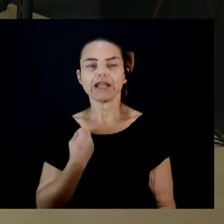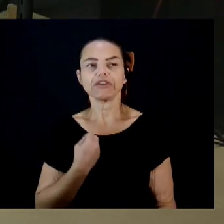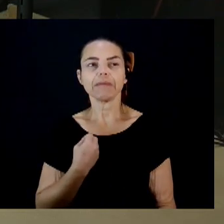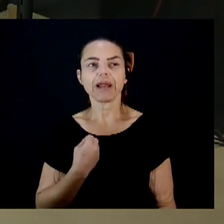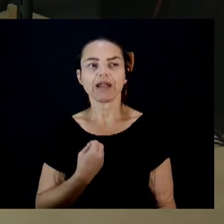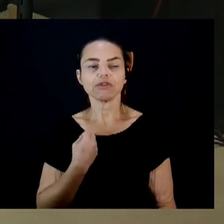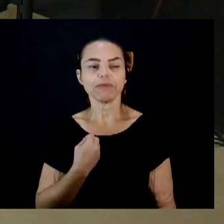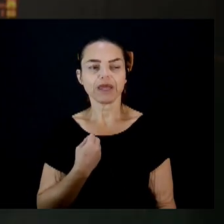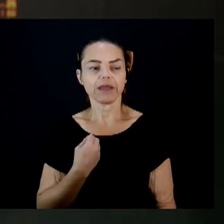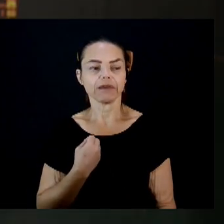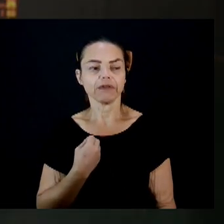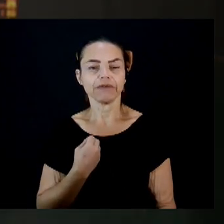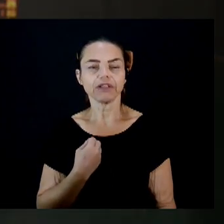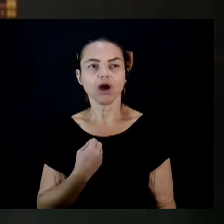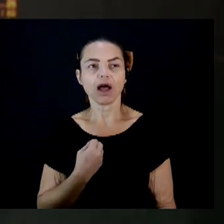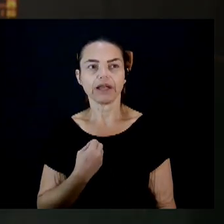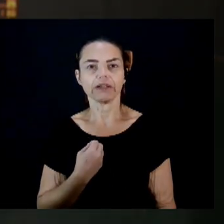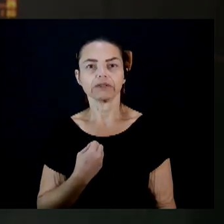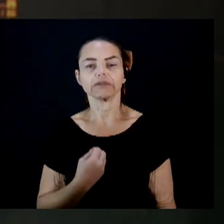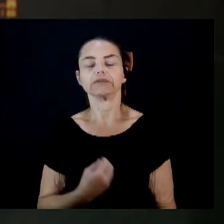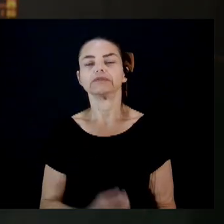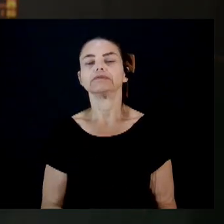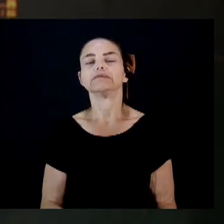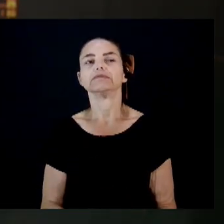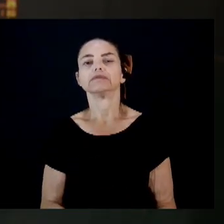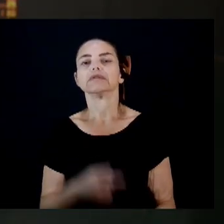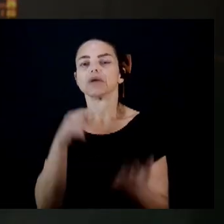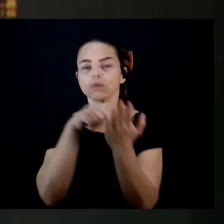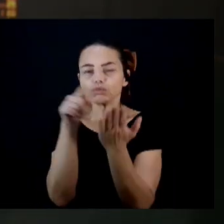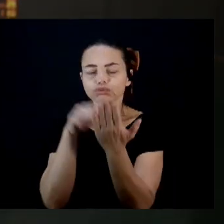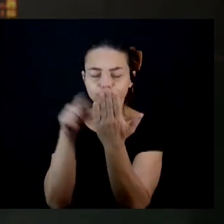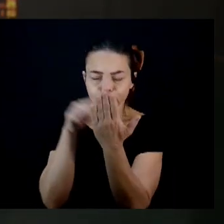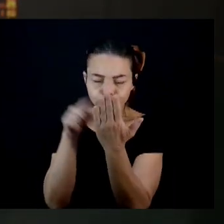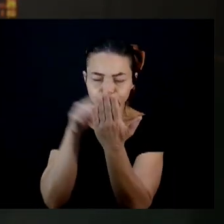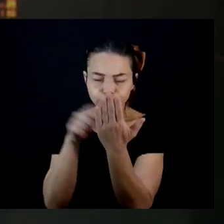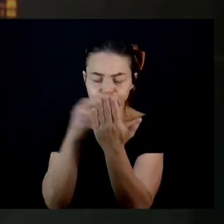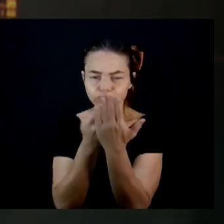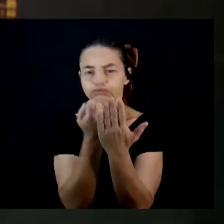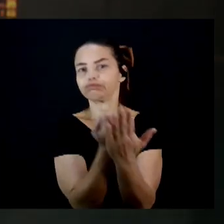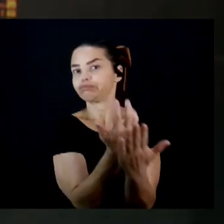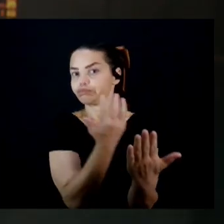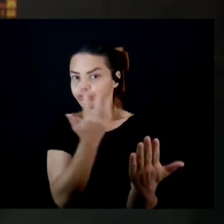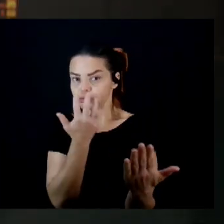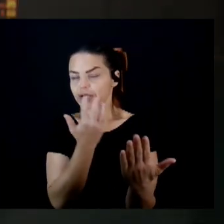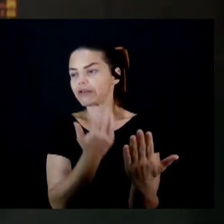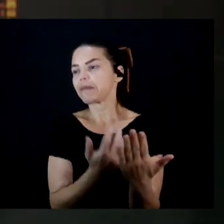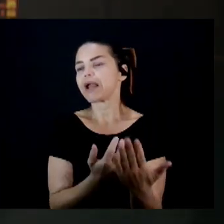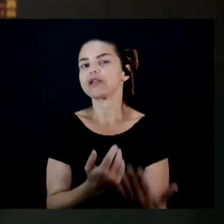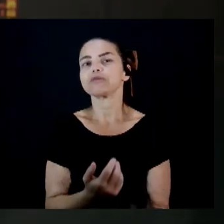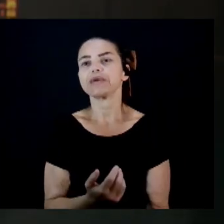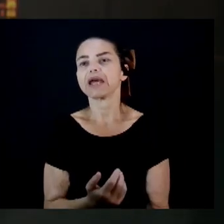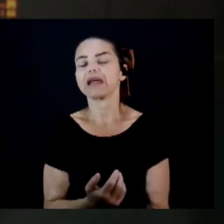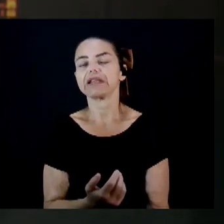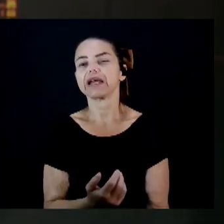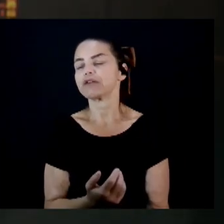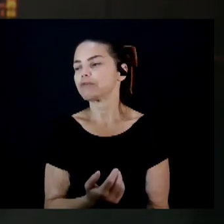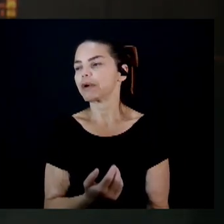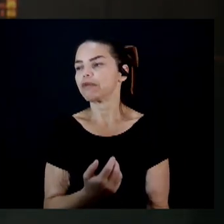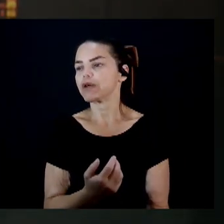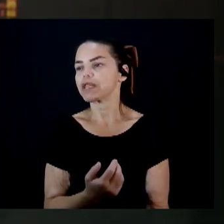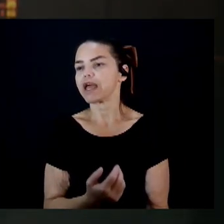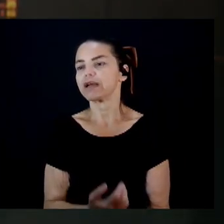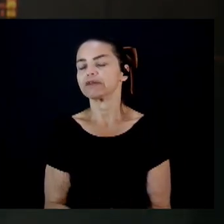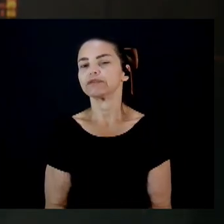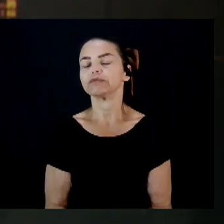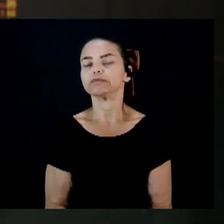mais velhos também, muitas vezes usa tela há muito tempo, as pessoas que vão dormir usam tela, ó, fiquei com a tela até